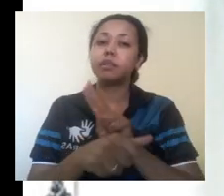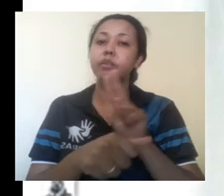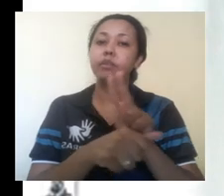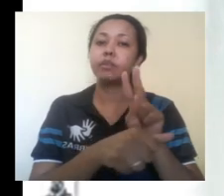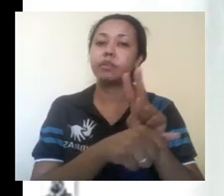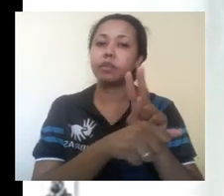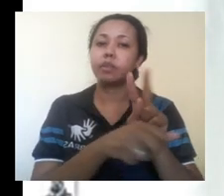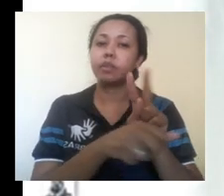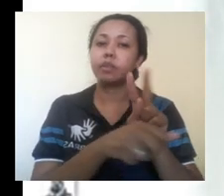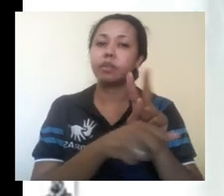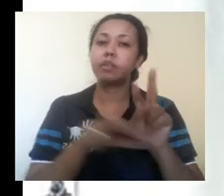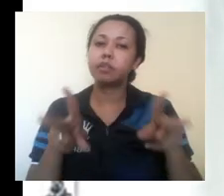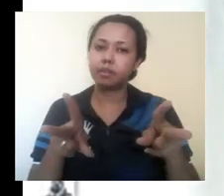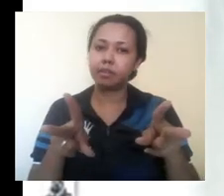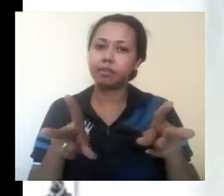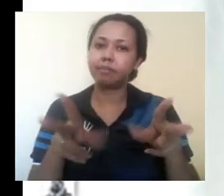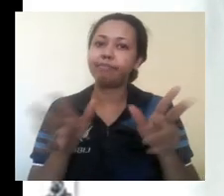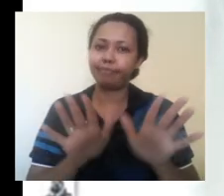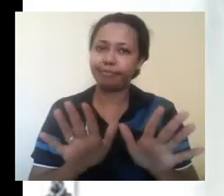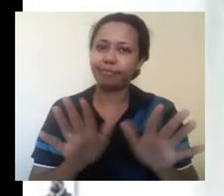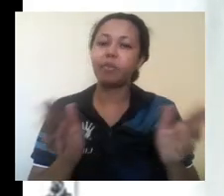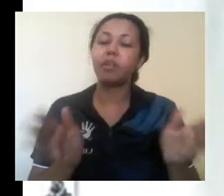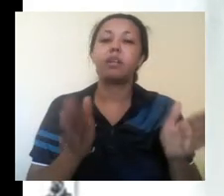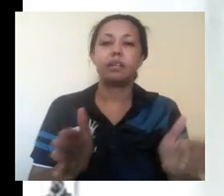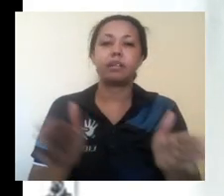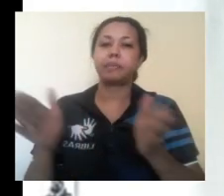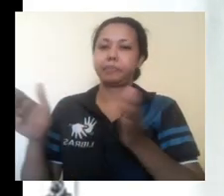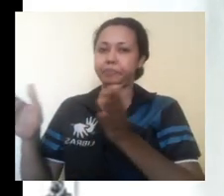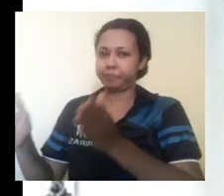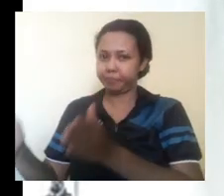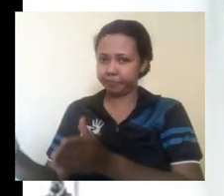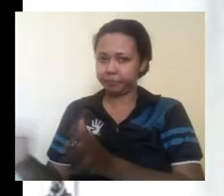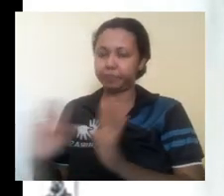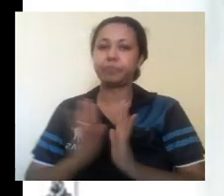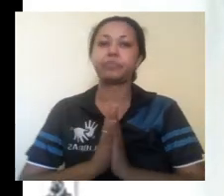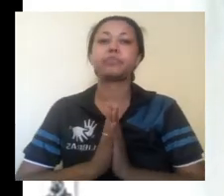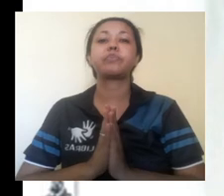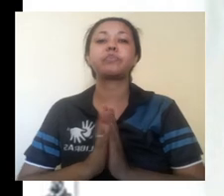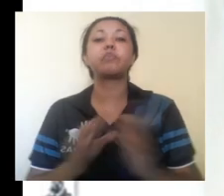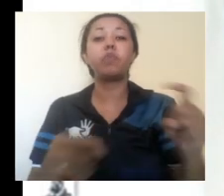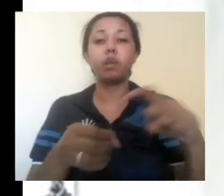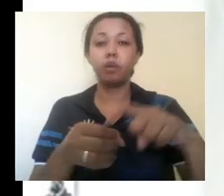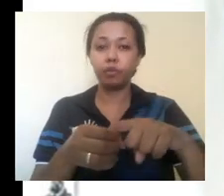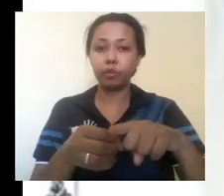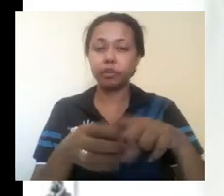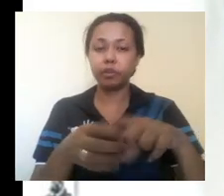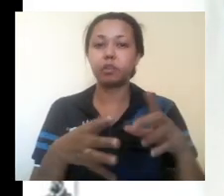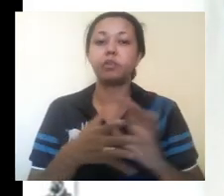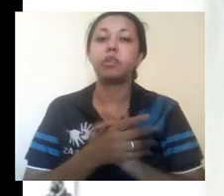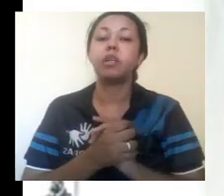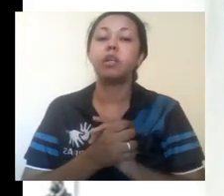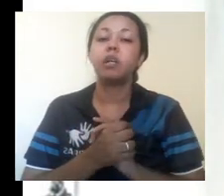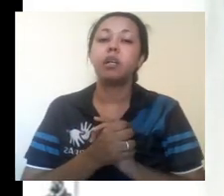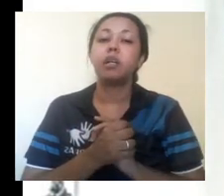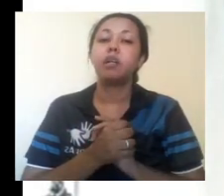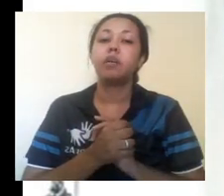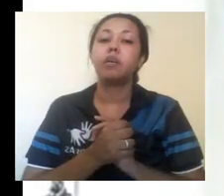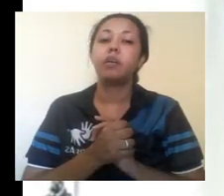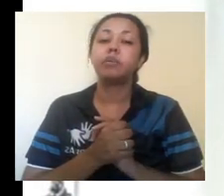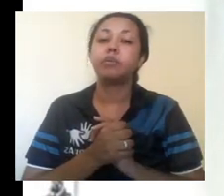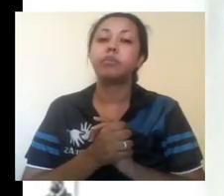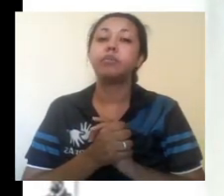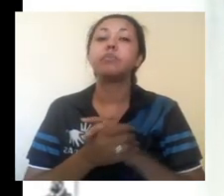encontrar mulheres que ocupam mais de uma categoria até. E a mulher que almeja um